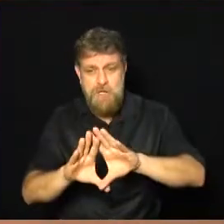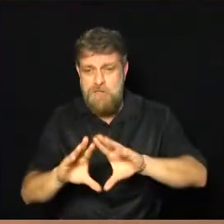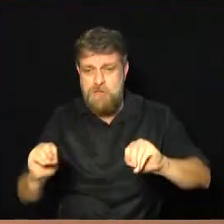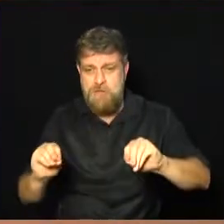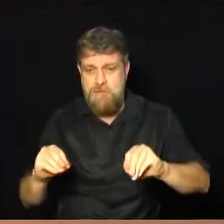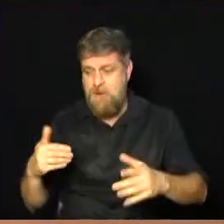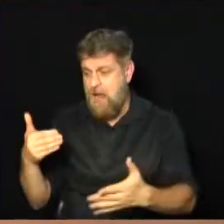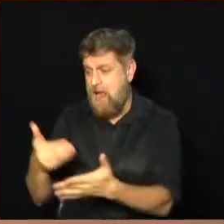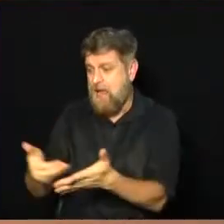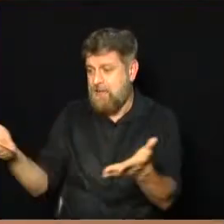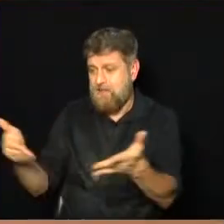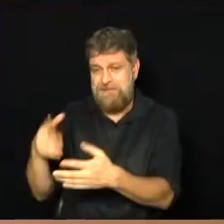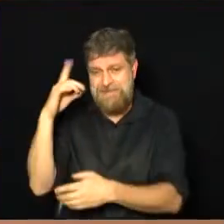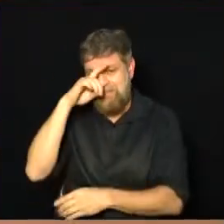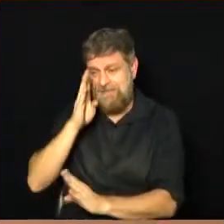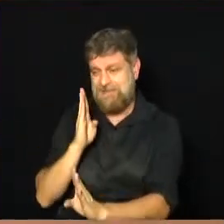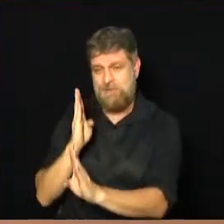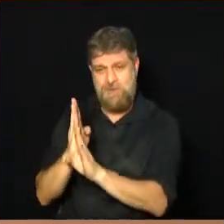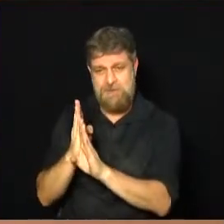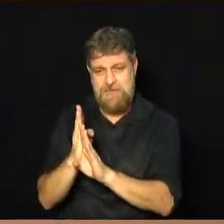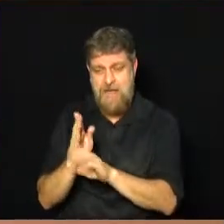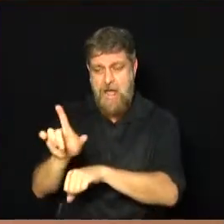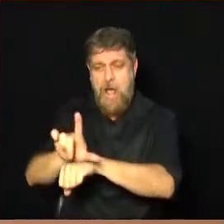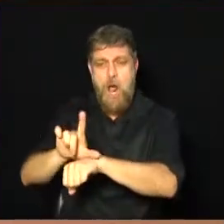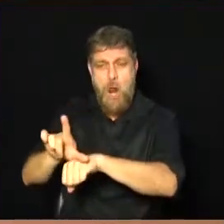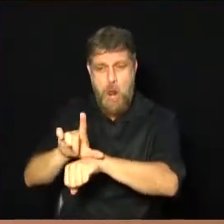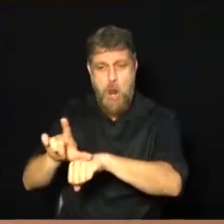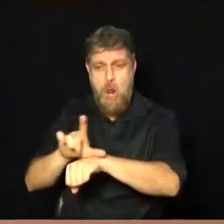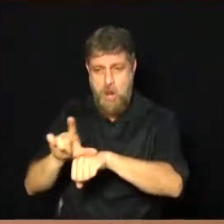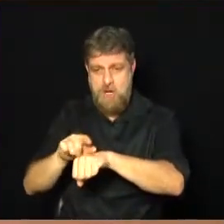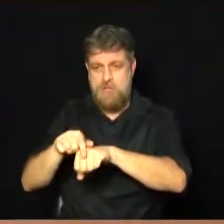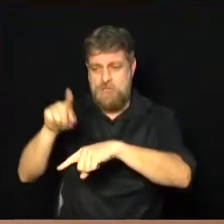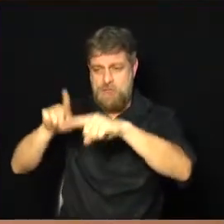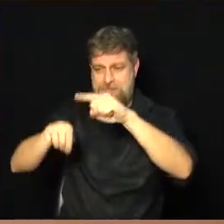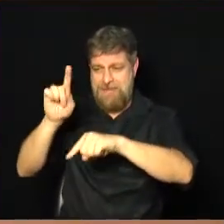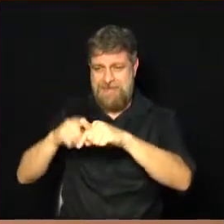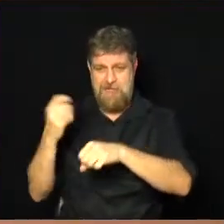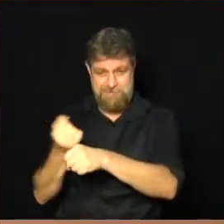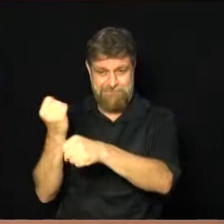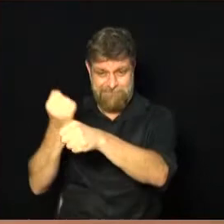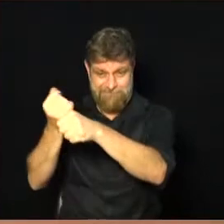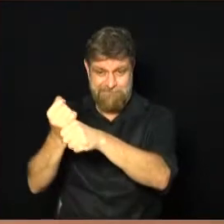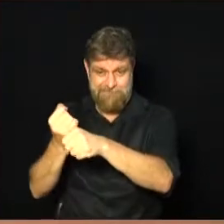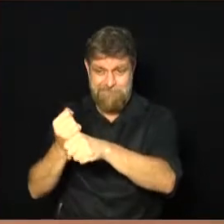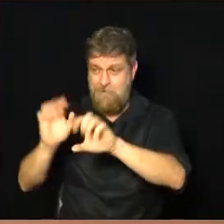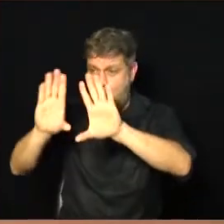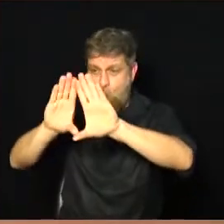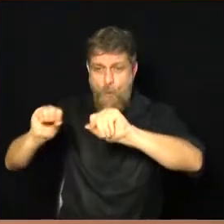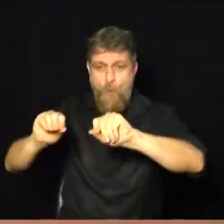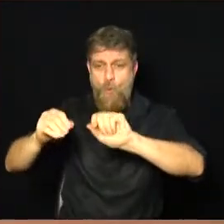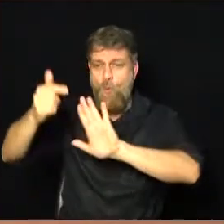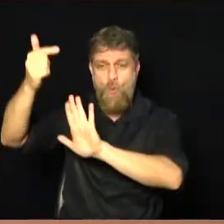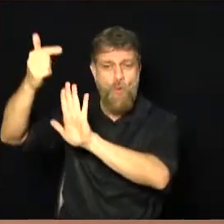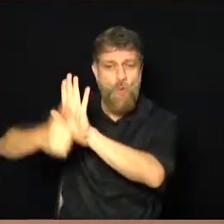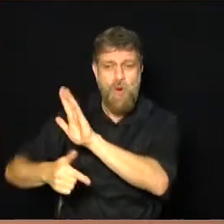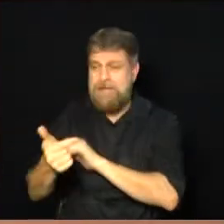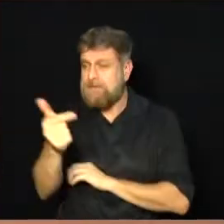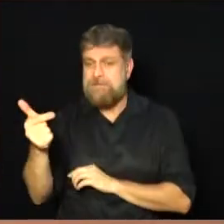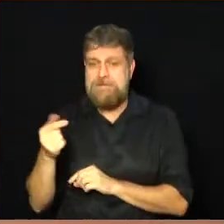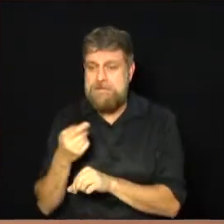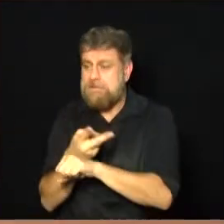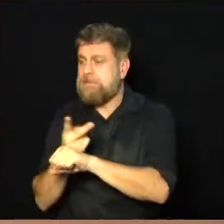estão sumidos, né? Quem mexe com obra, e a gente tem muitas obras em andamento na cidade, lá na Secretaria de